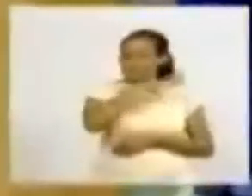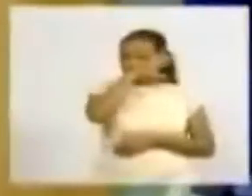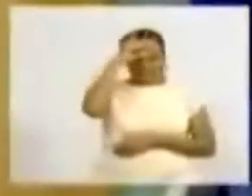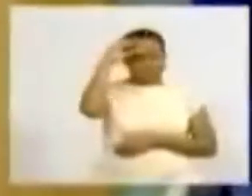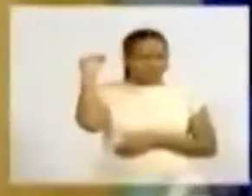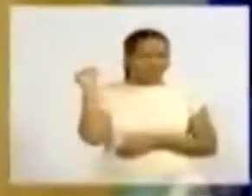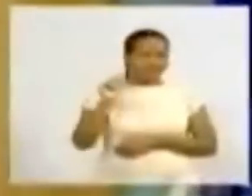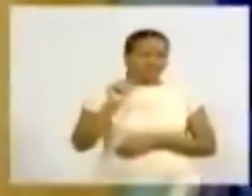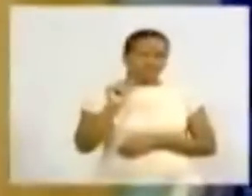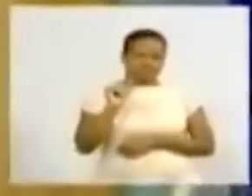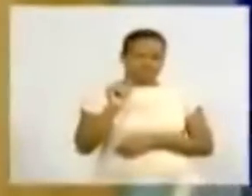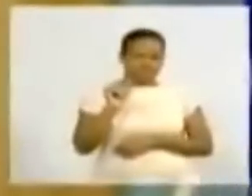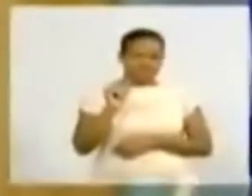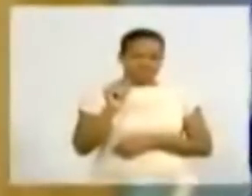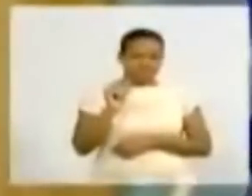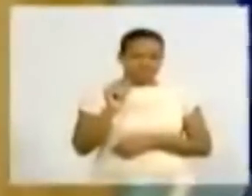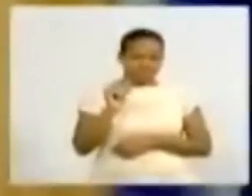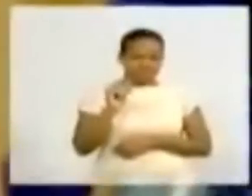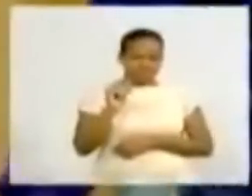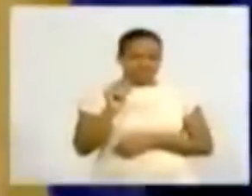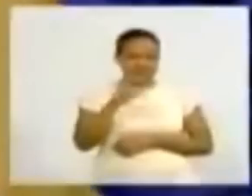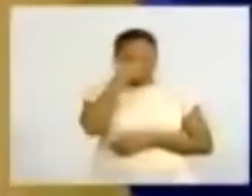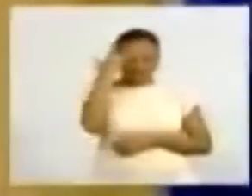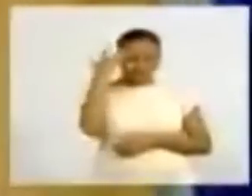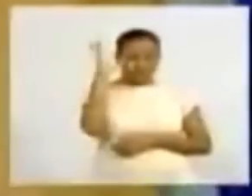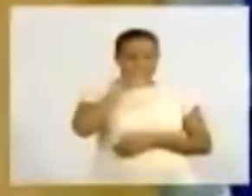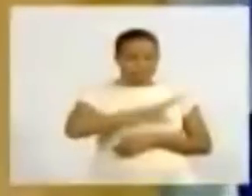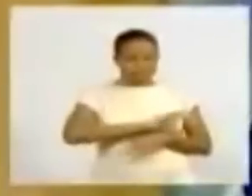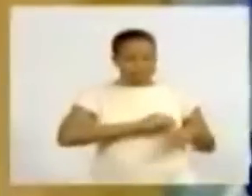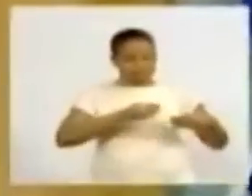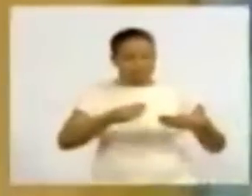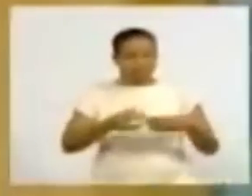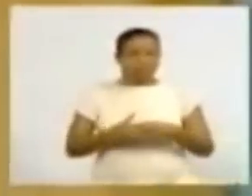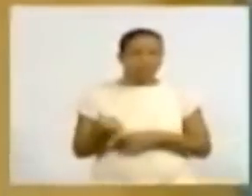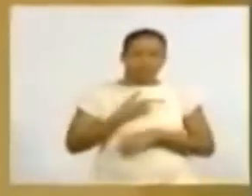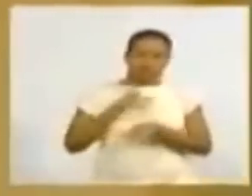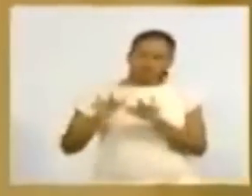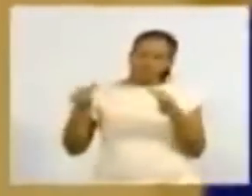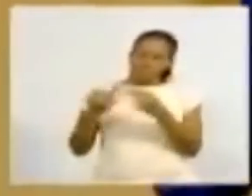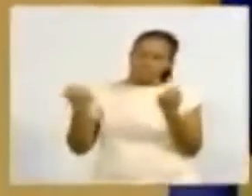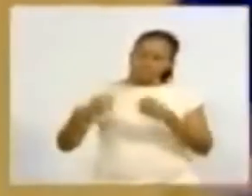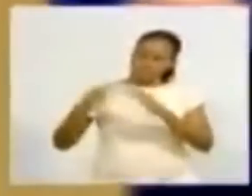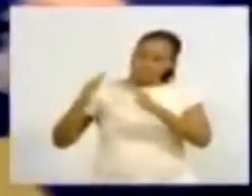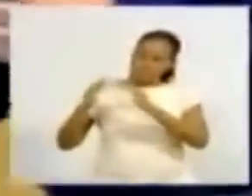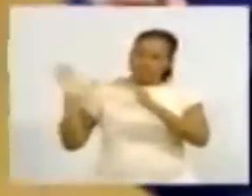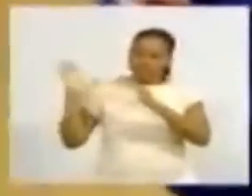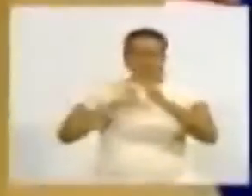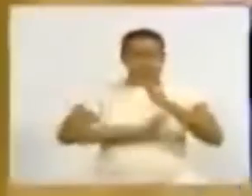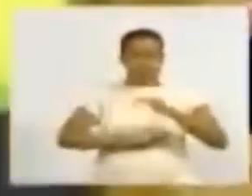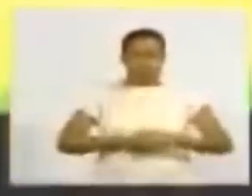esquecer aquele que nos amou e que nos ofereceu uma segunda chance. A nossa família precisa ser a casa da